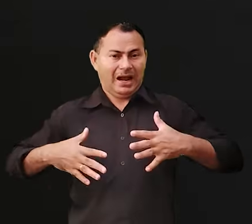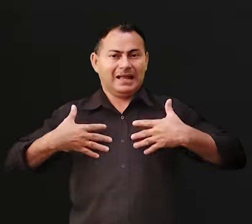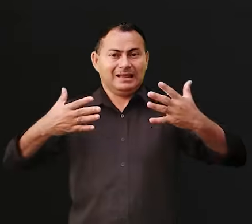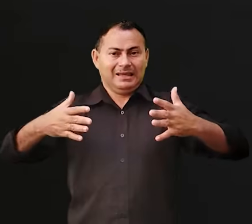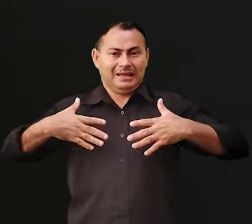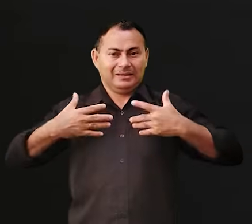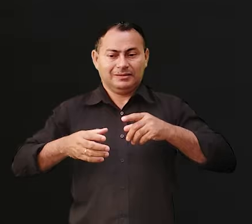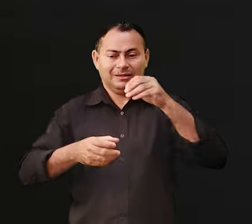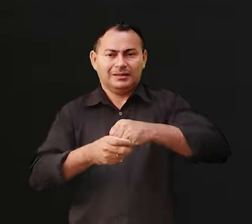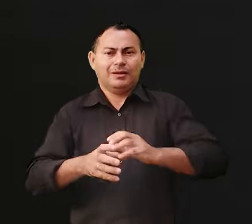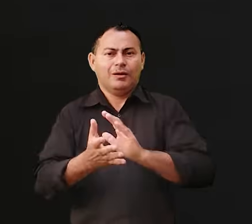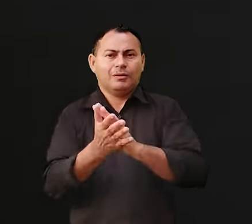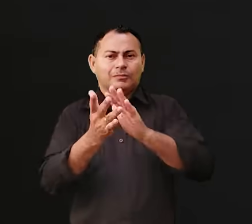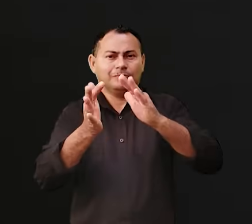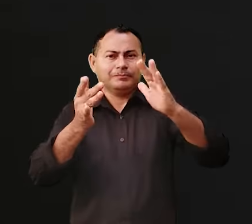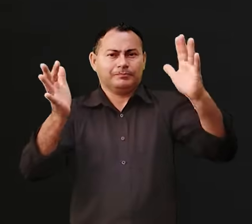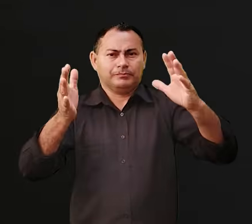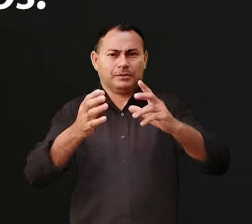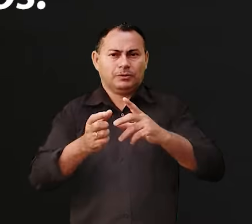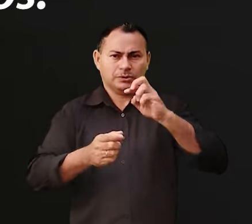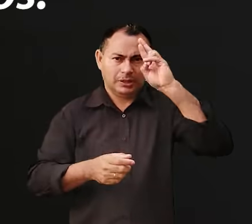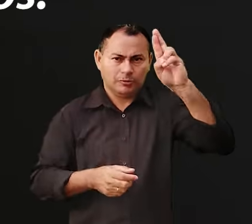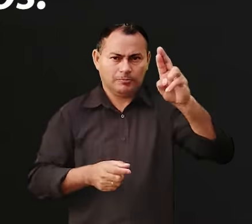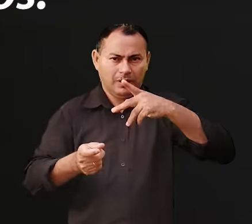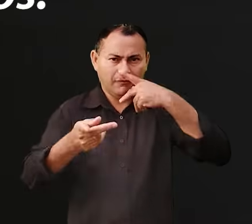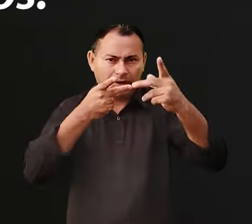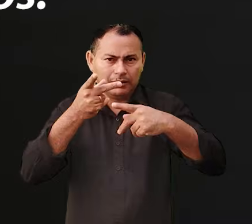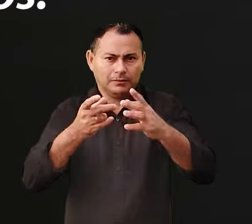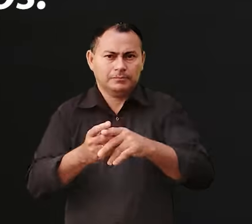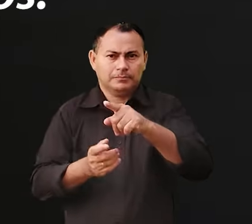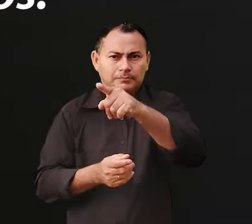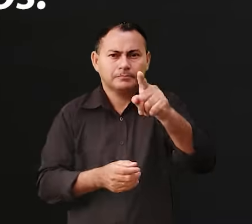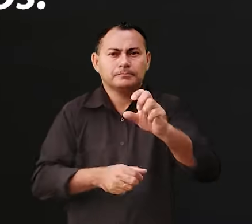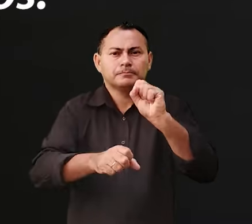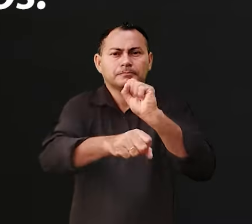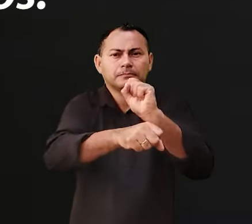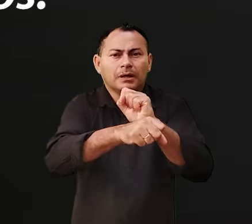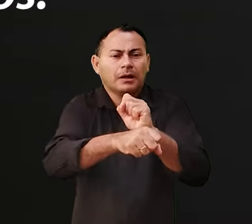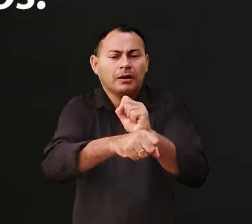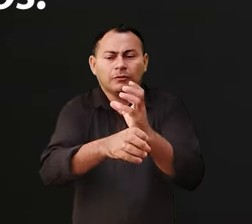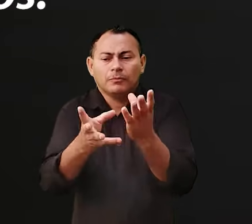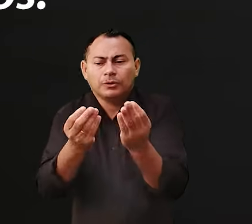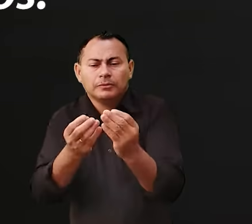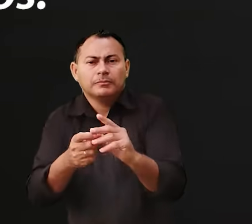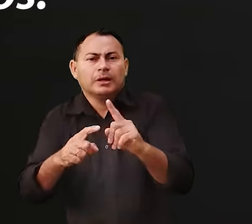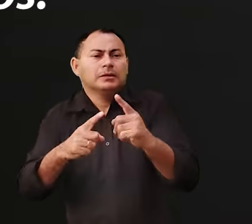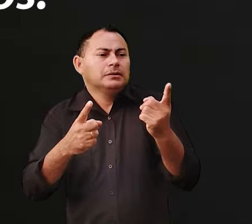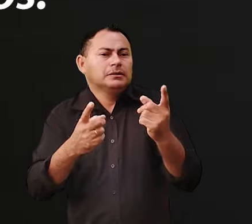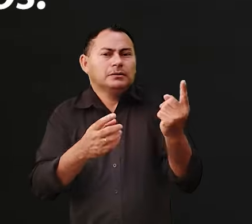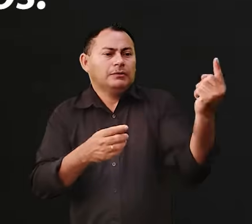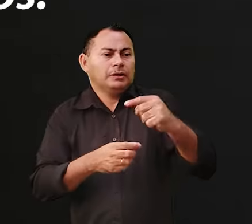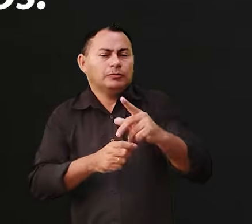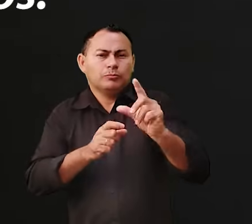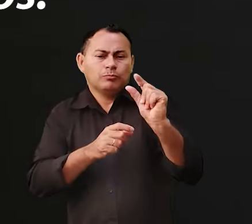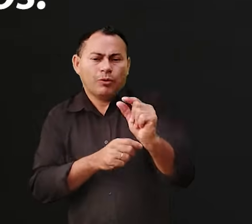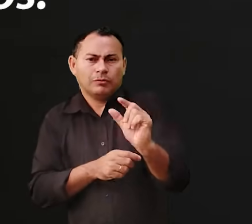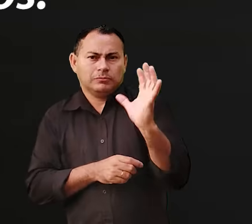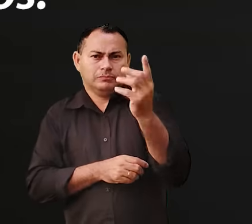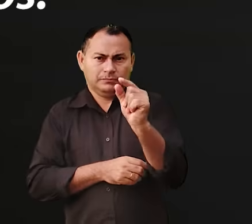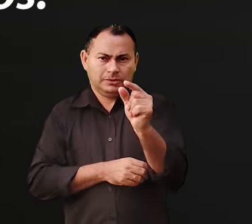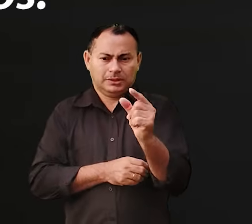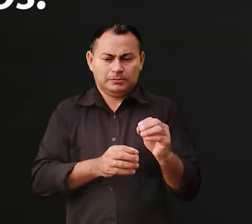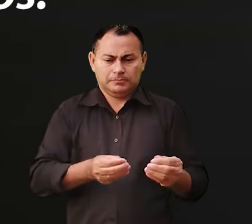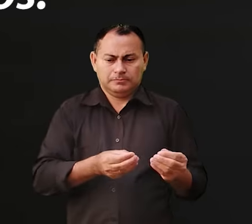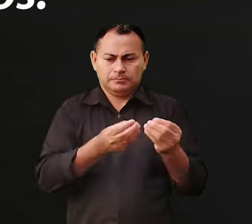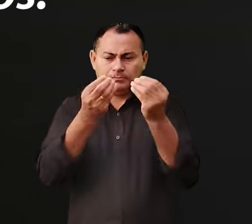me alegre e nele seja glorificado, diz o Senhor. Vocês esperavam muito, mas eis que veio pouco.